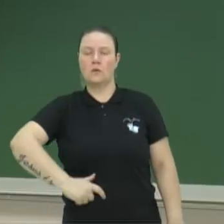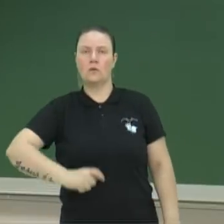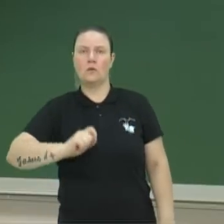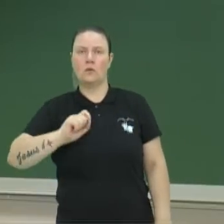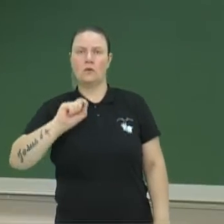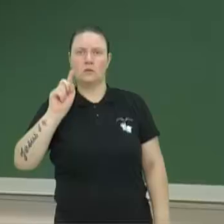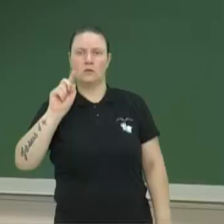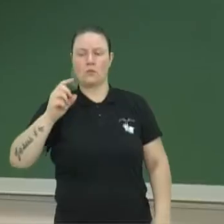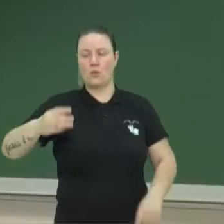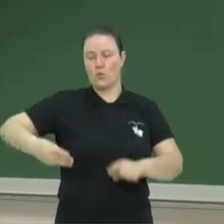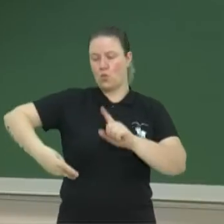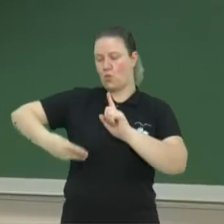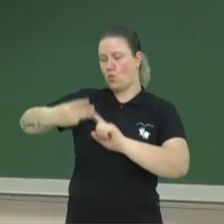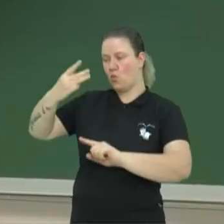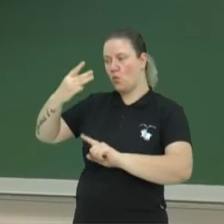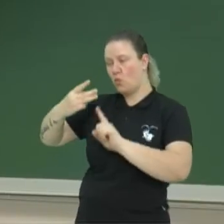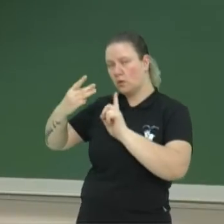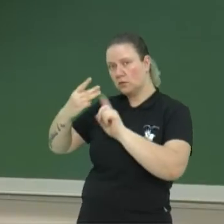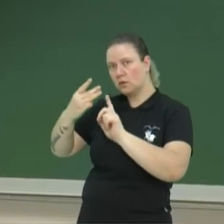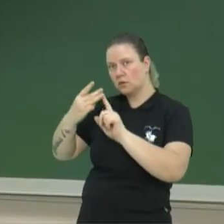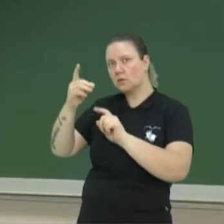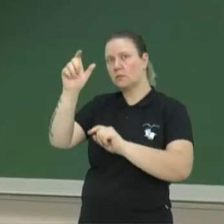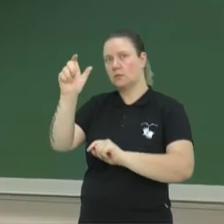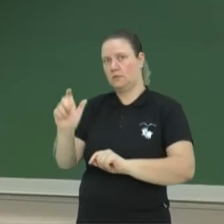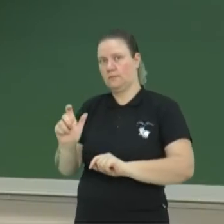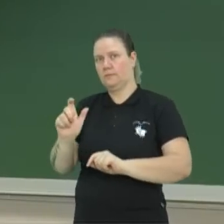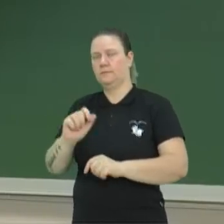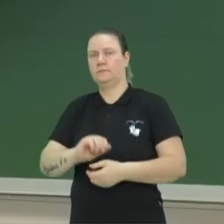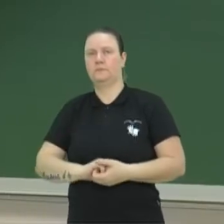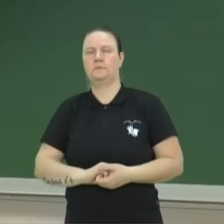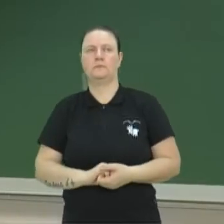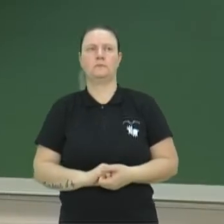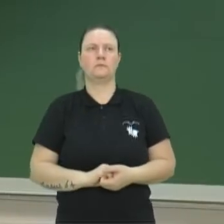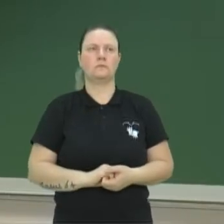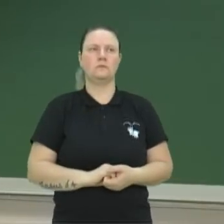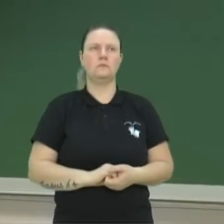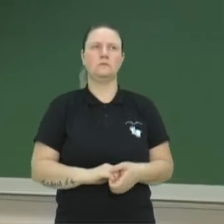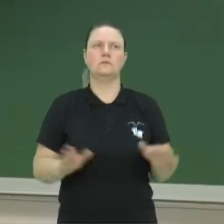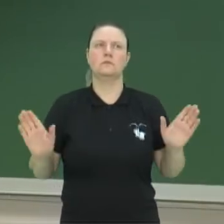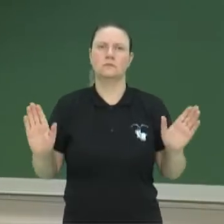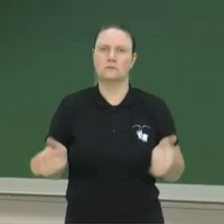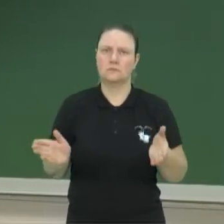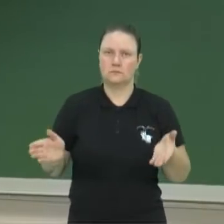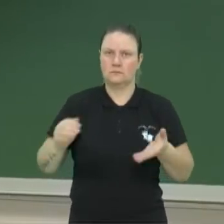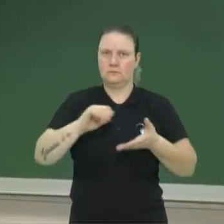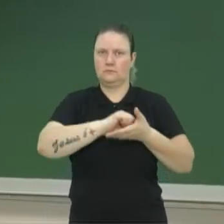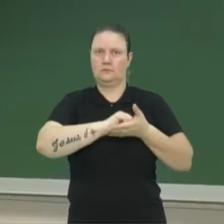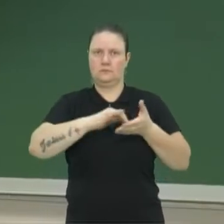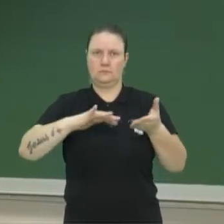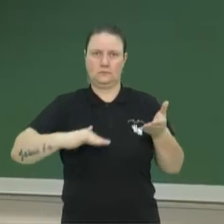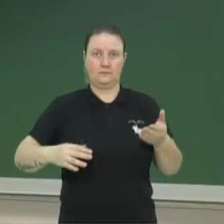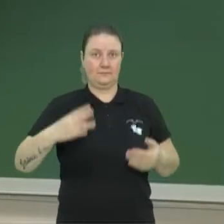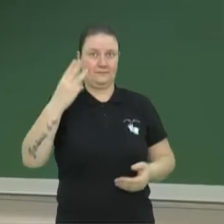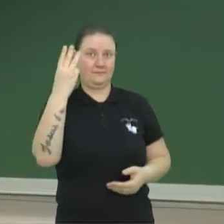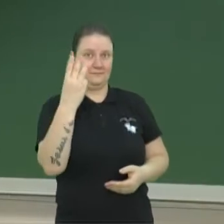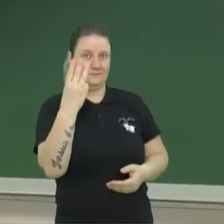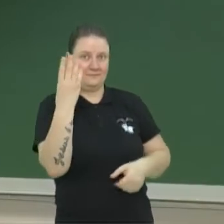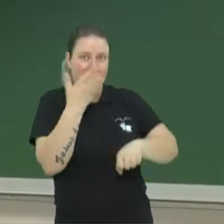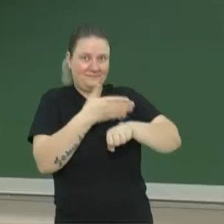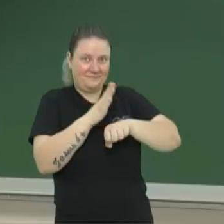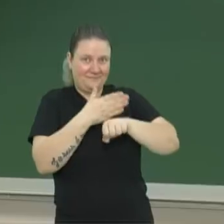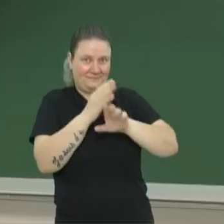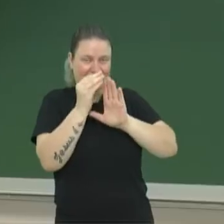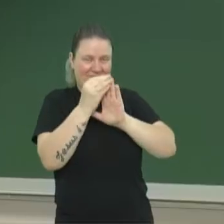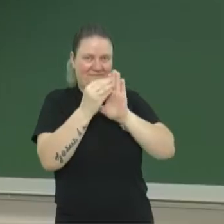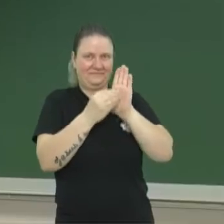terceira pessoa, certo? E agora, mais uma atividade para praticarmos o nosso